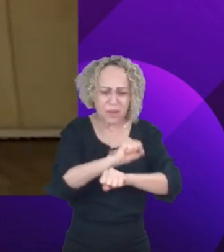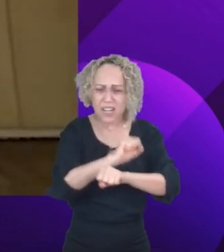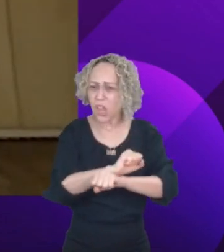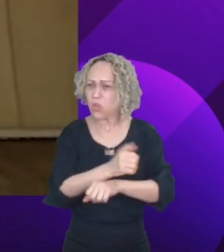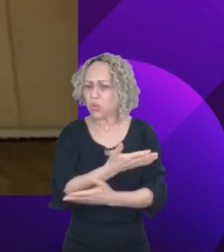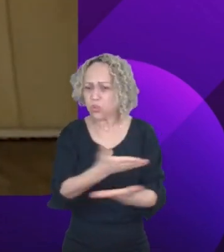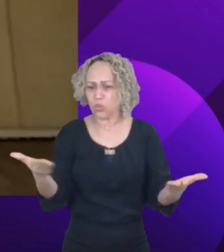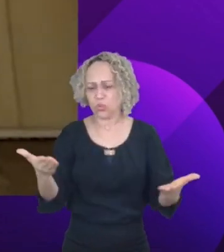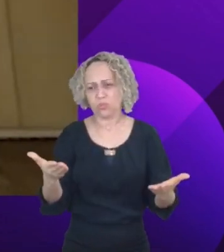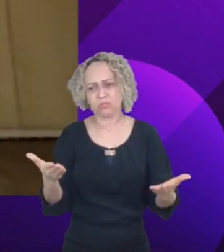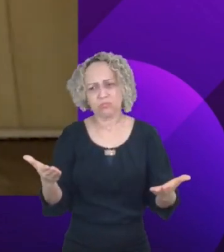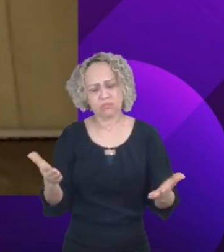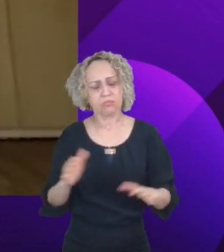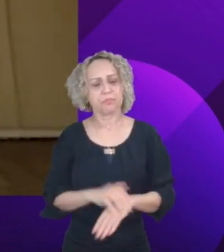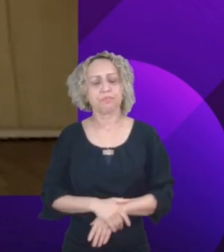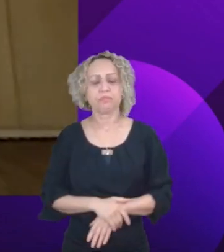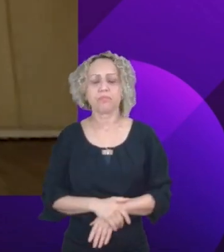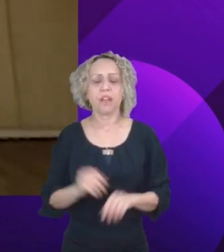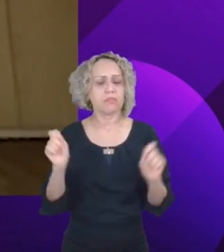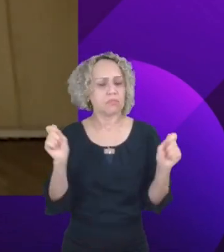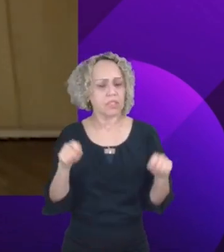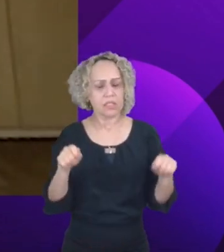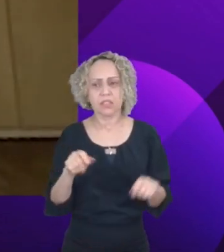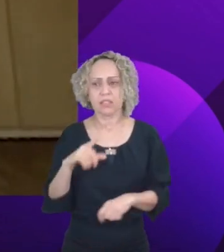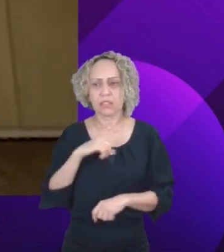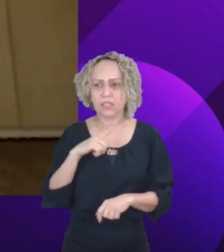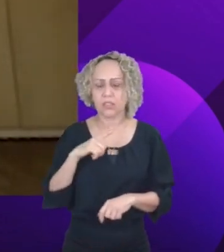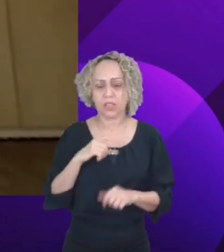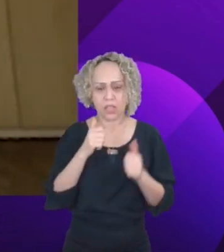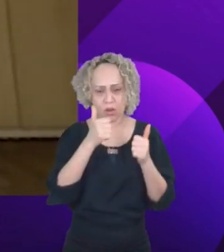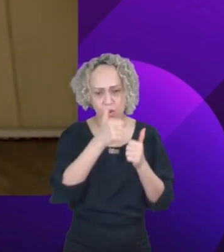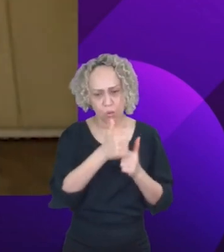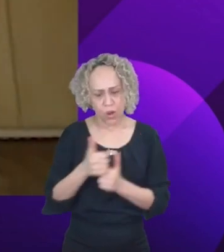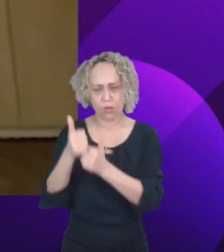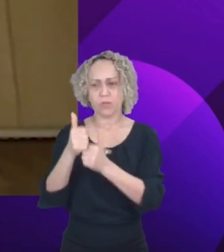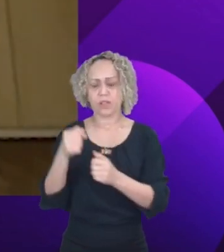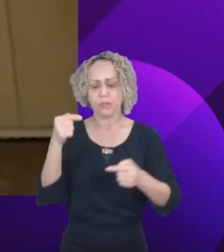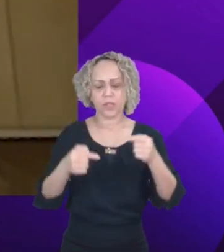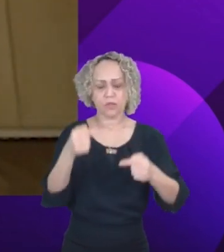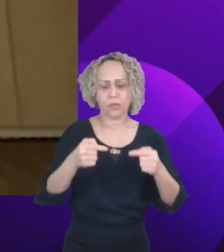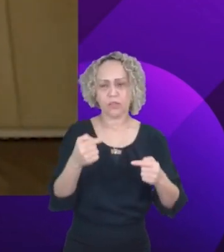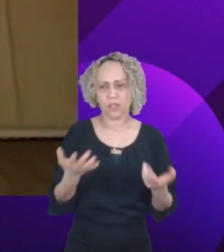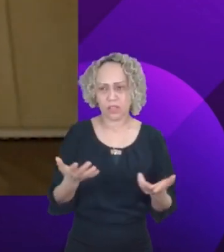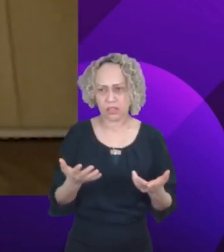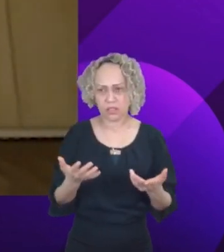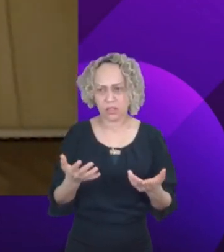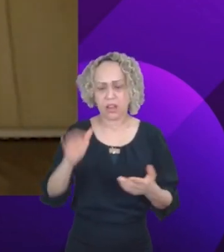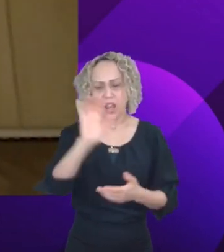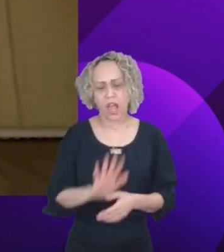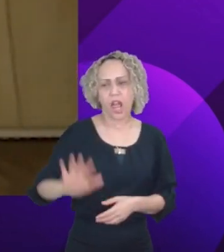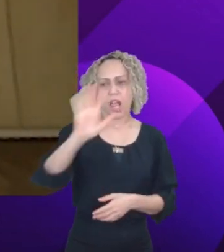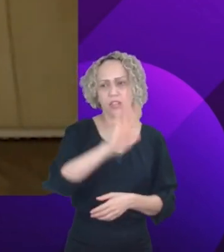sendo reprodutora. Então, é necessário que você tenha mesmo o acompanhamento de uma política, né,